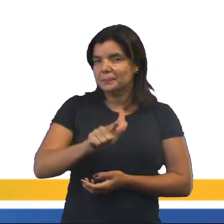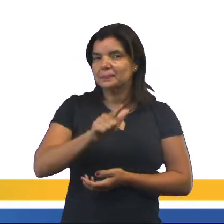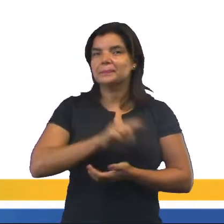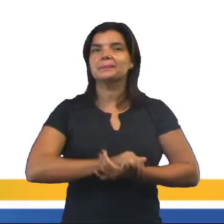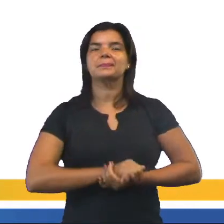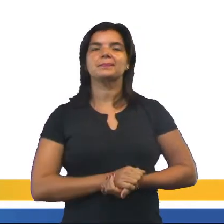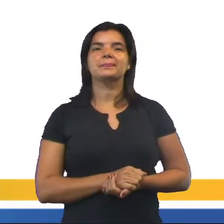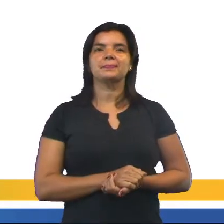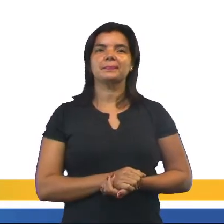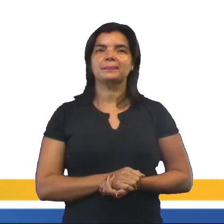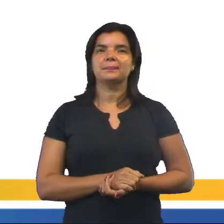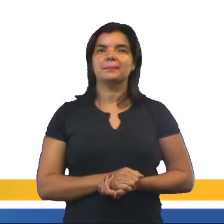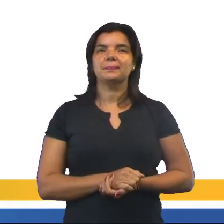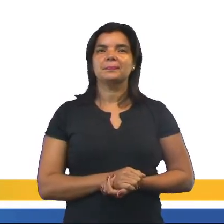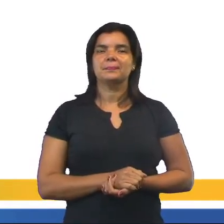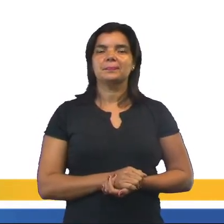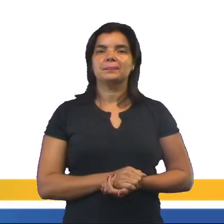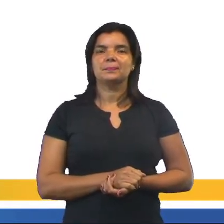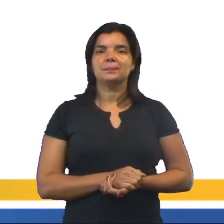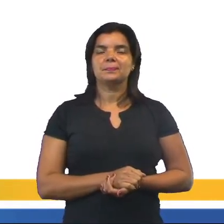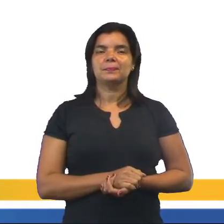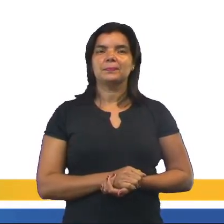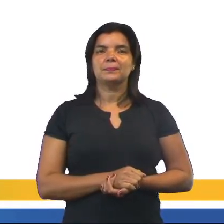Vamos relembrá-las.